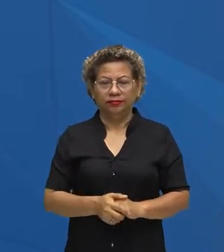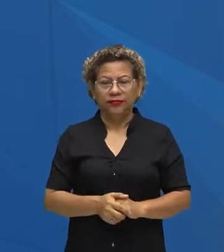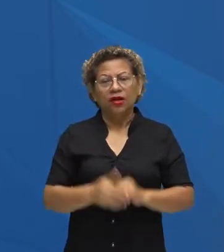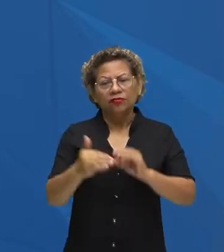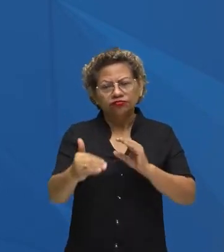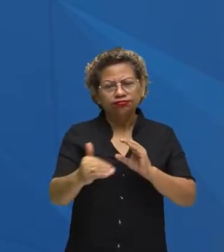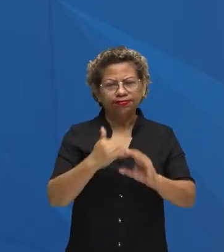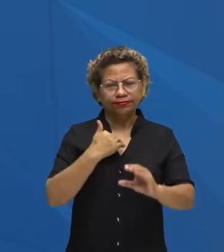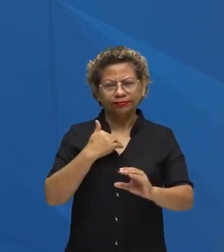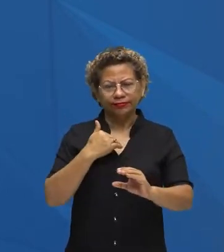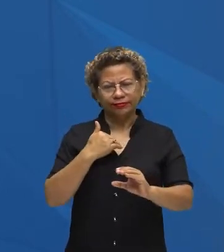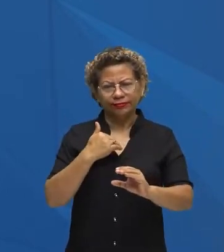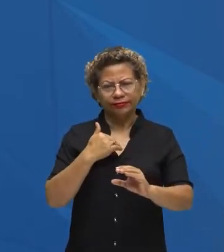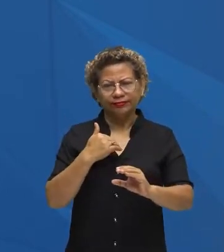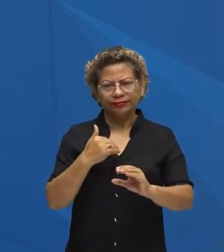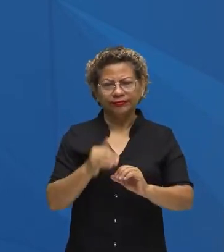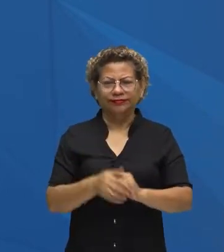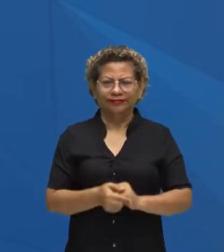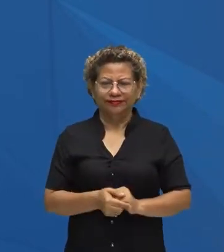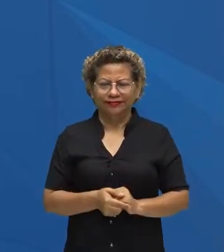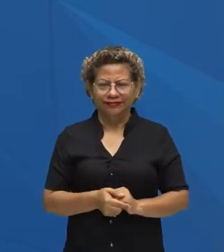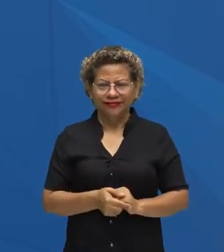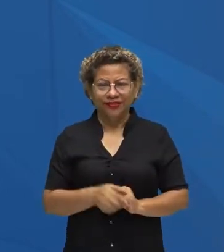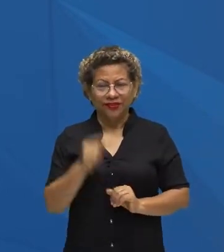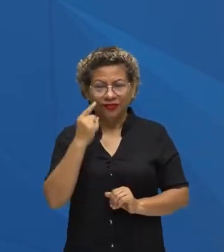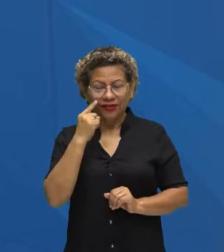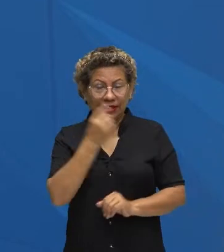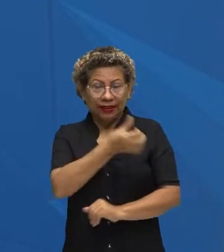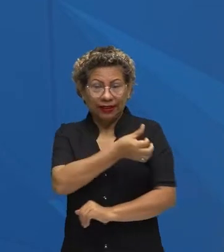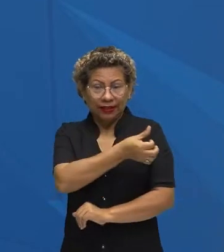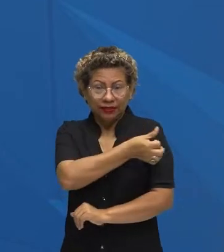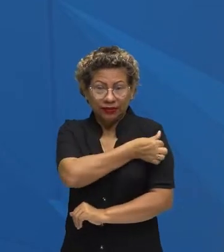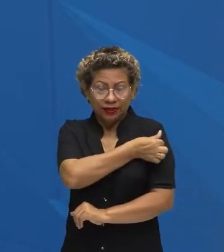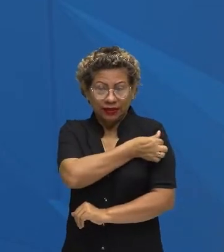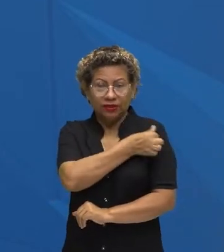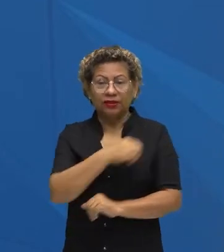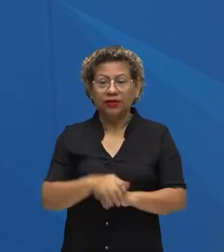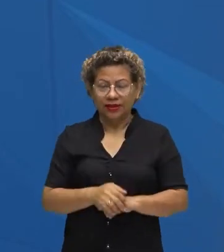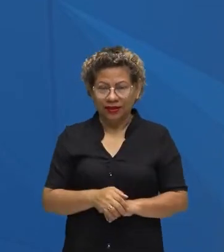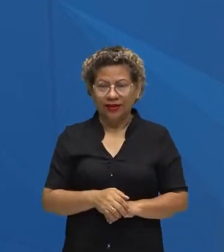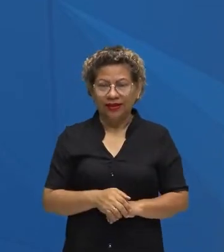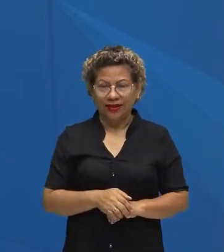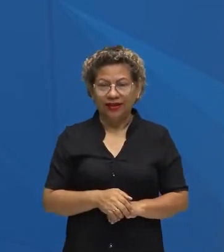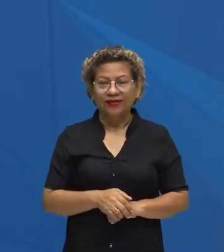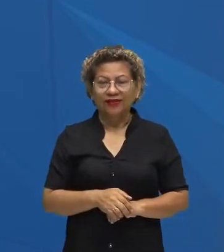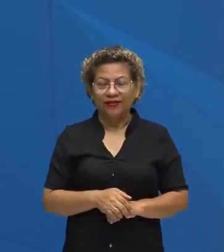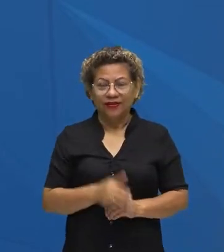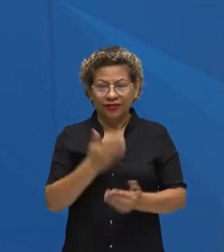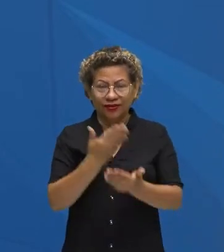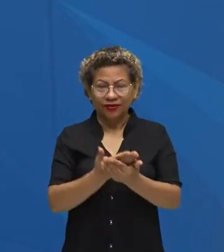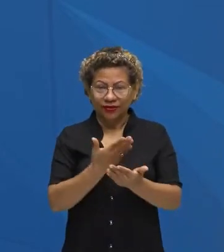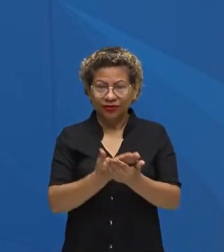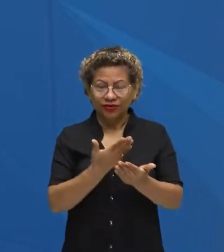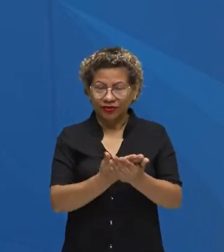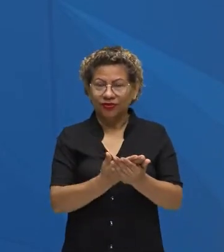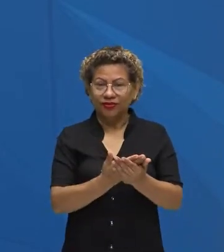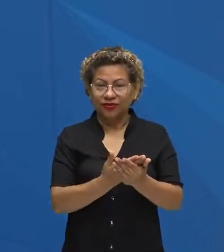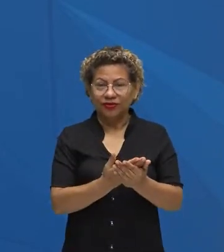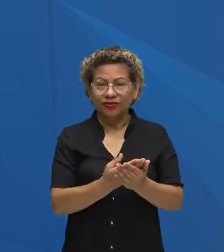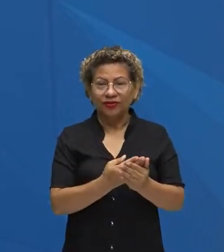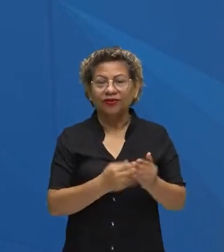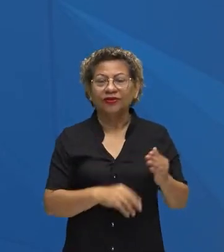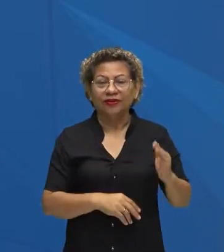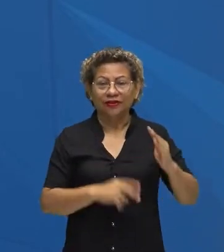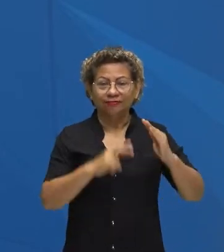ou não. Entra aí no canal do 6º ano do aplicativo Aula em Casa, responde aí a nossa pergunta e se você